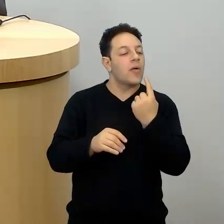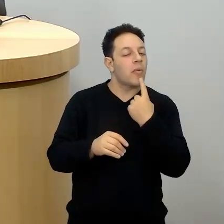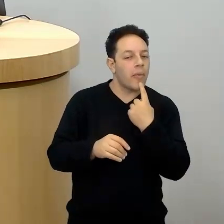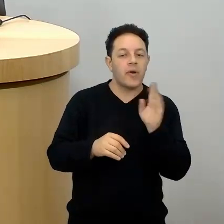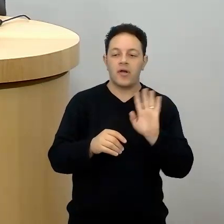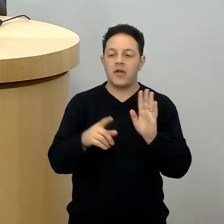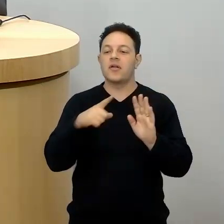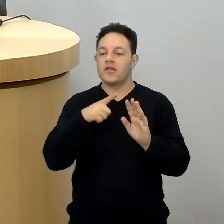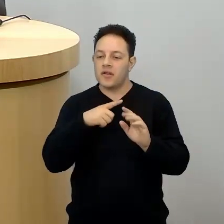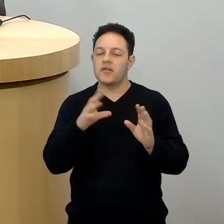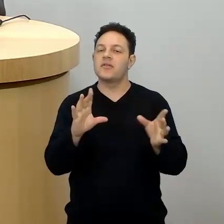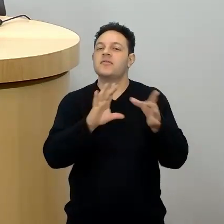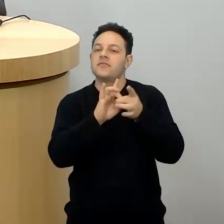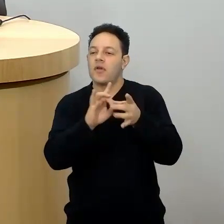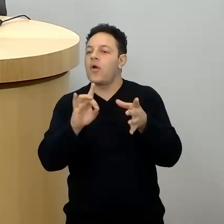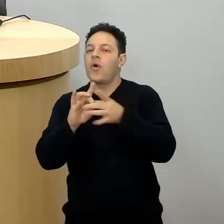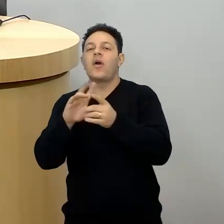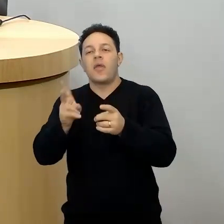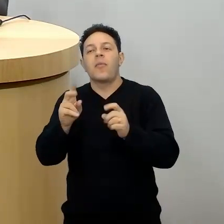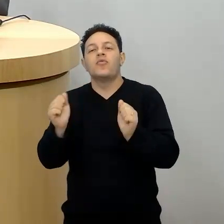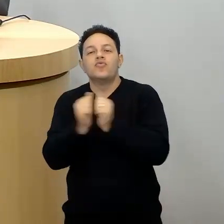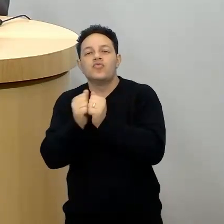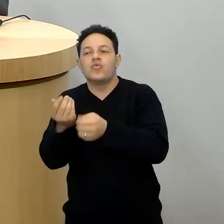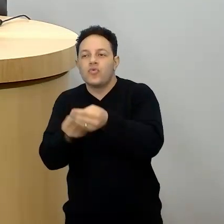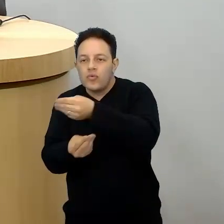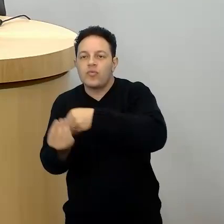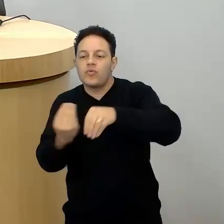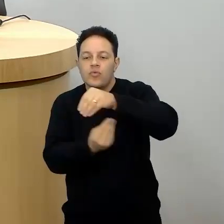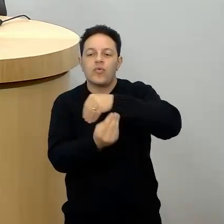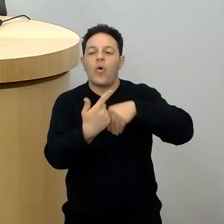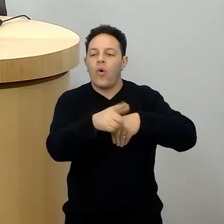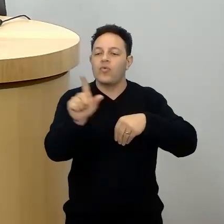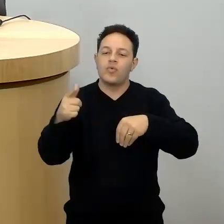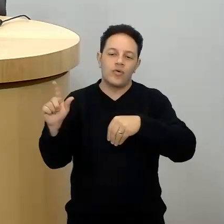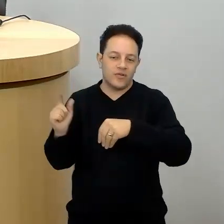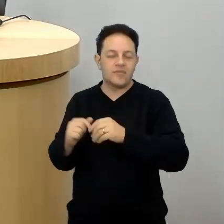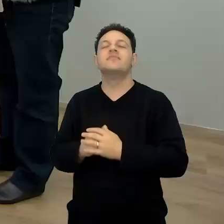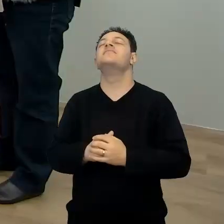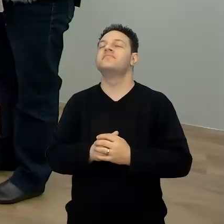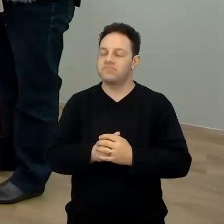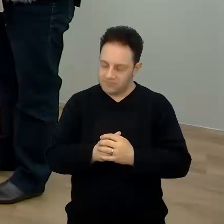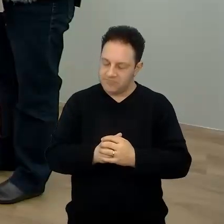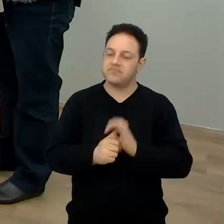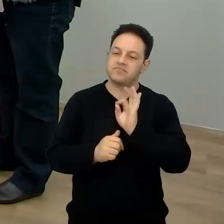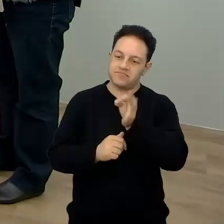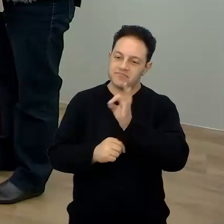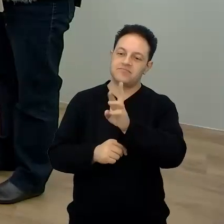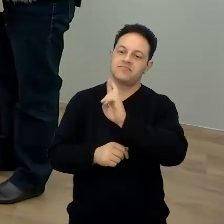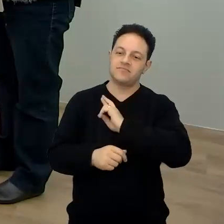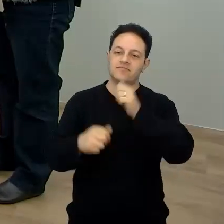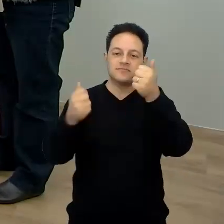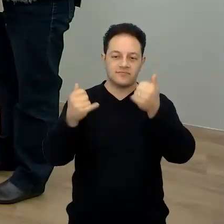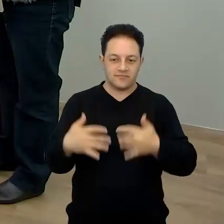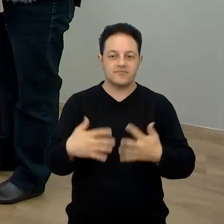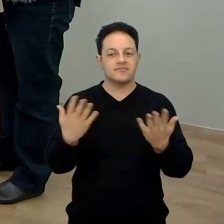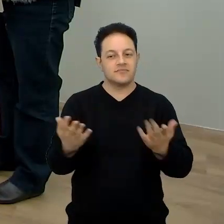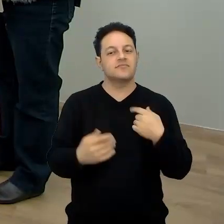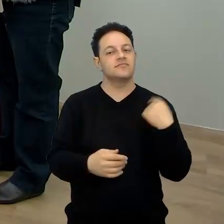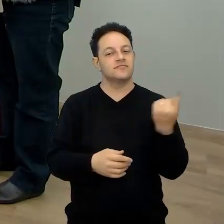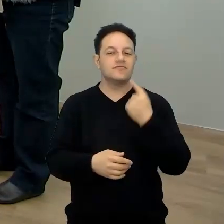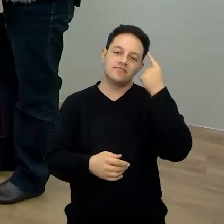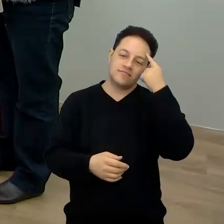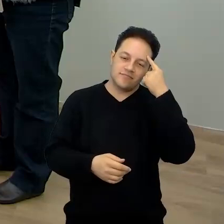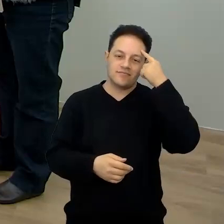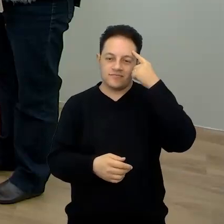nessa interdisciplinaridade mesmo, né? Exatamente. É muito isso que você falou. E aí, pensando no